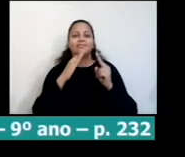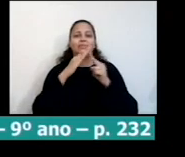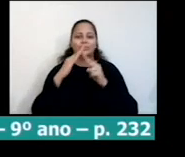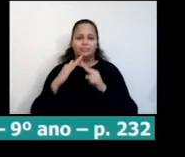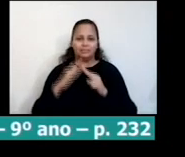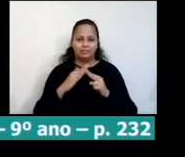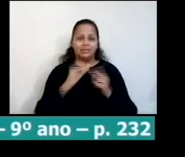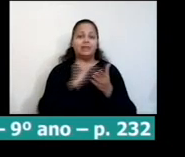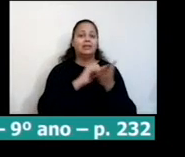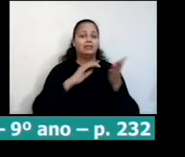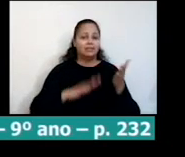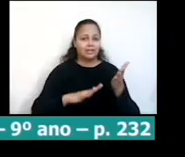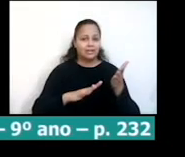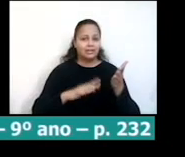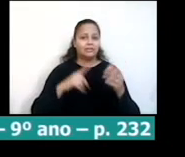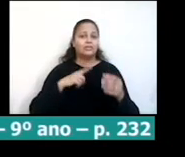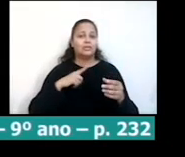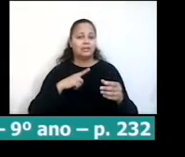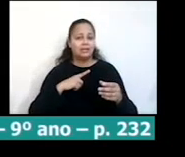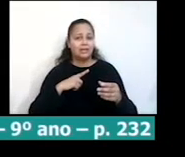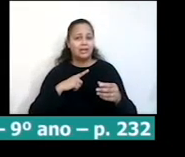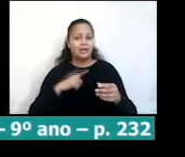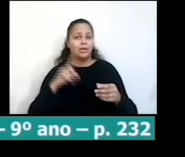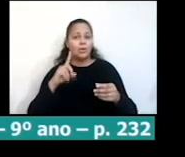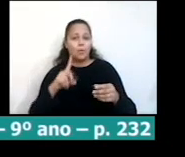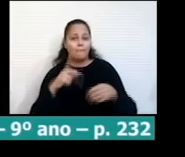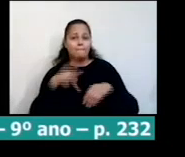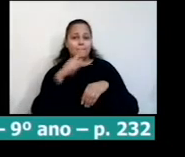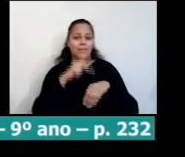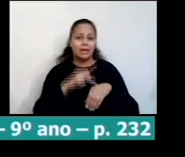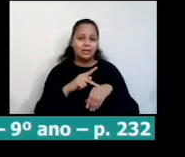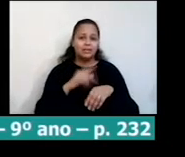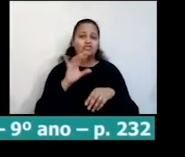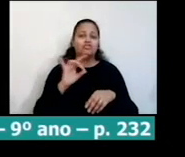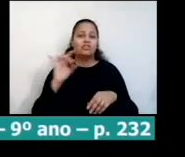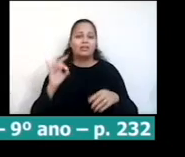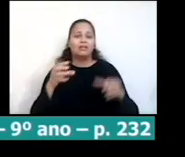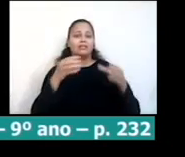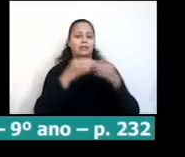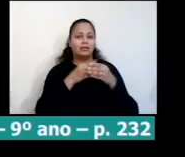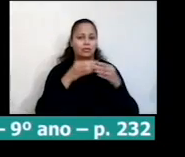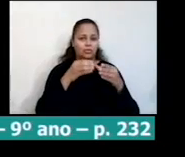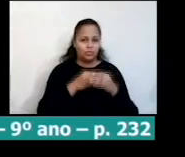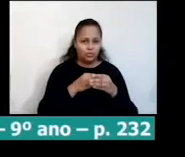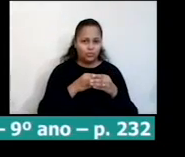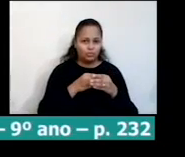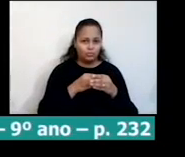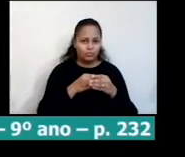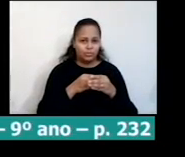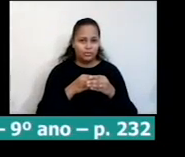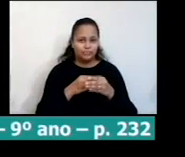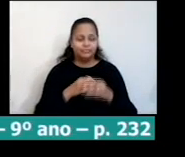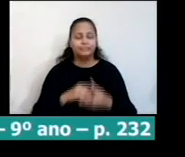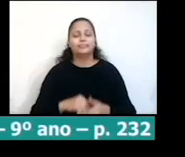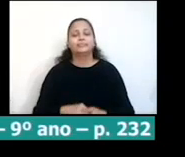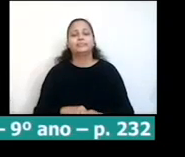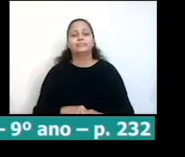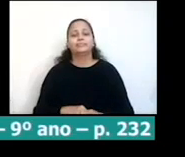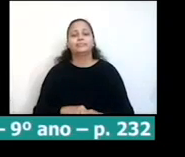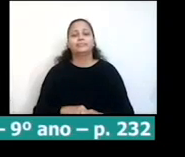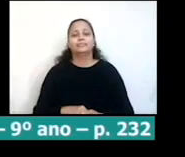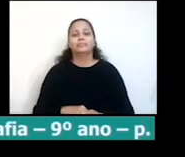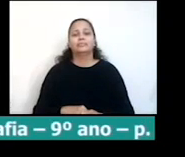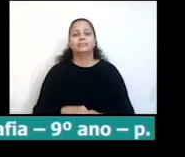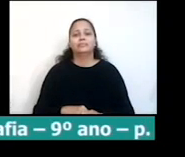nessa atividade aí tem um país de cada grupo, um país industrializado, certo? Um país de urbanização recente e um país